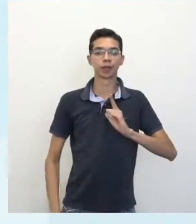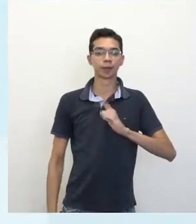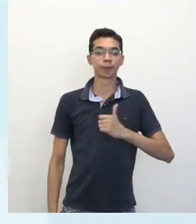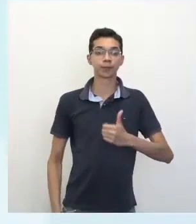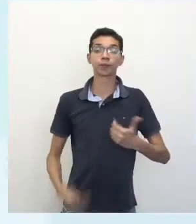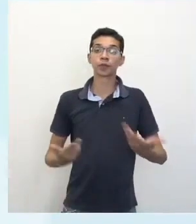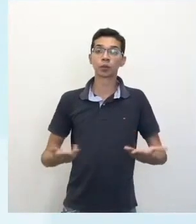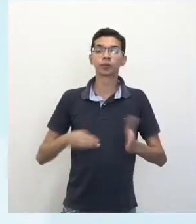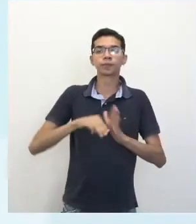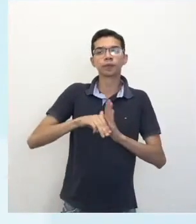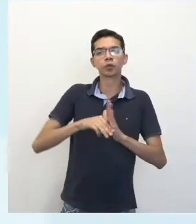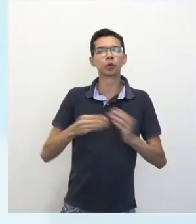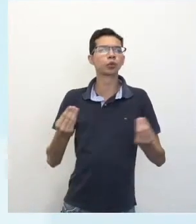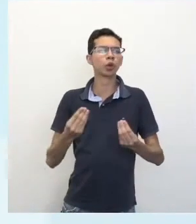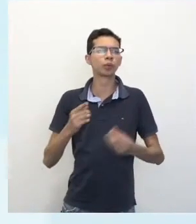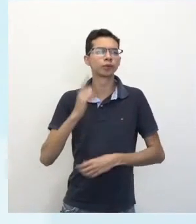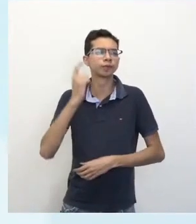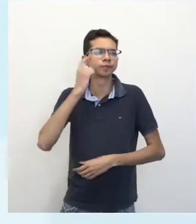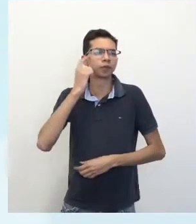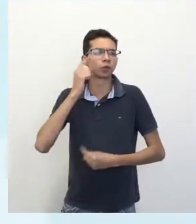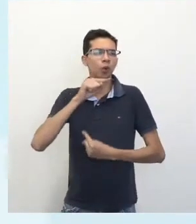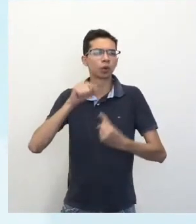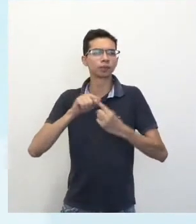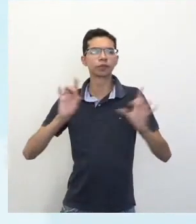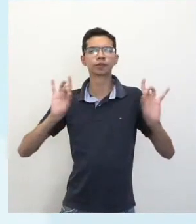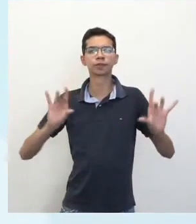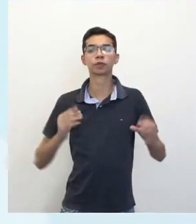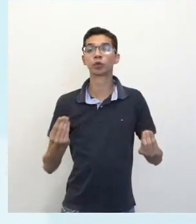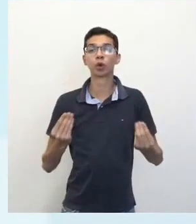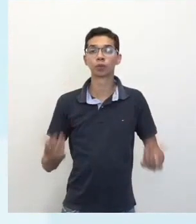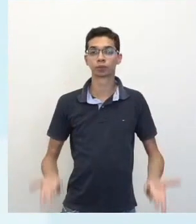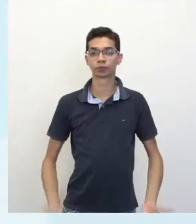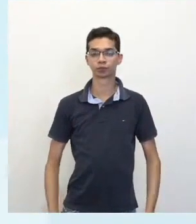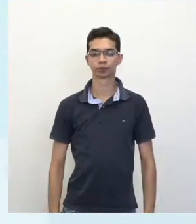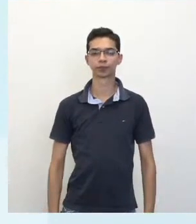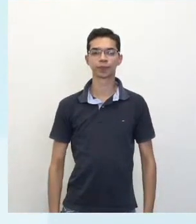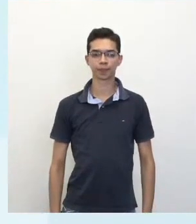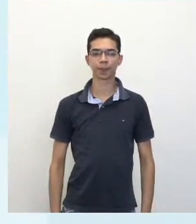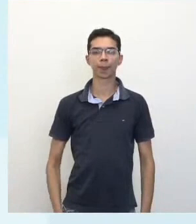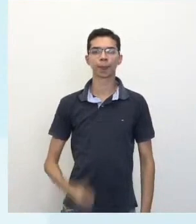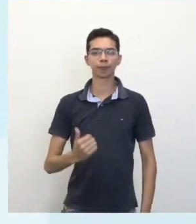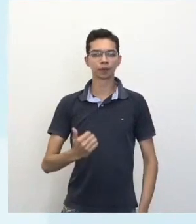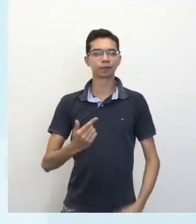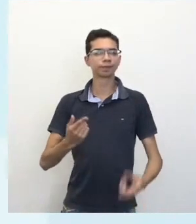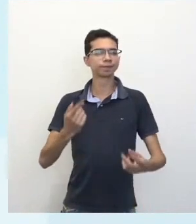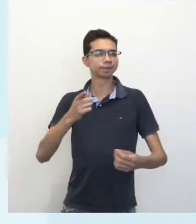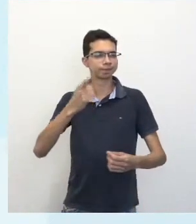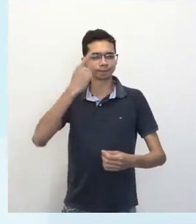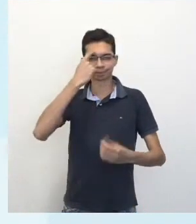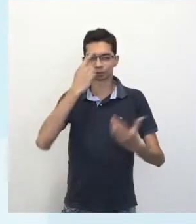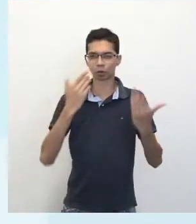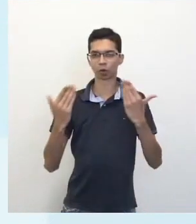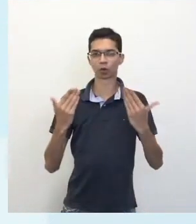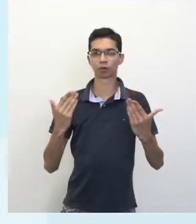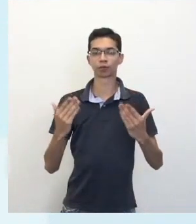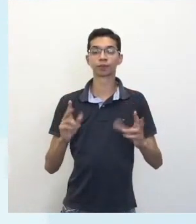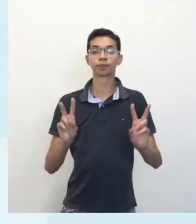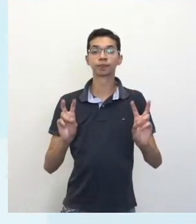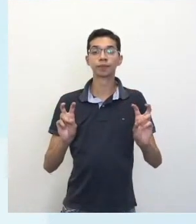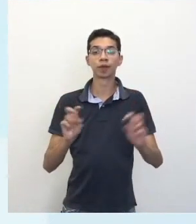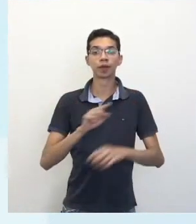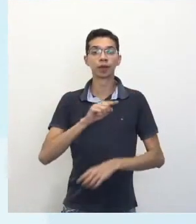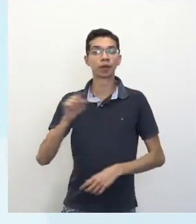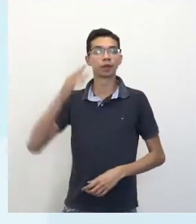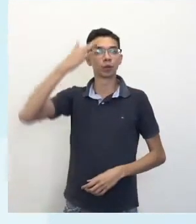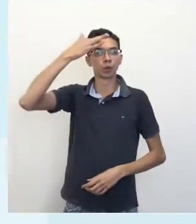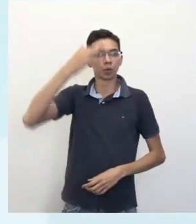metodologia, como que você pretende alcançar esse objetivo? Ou seja, de que maneira? Aí se relaciona aquela coisa, né? Da